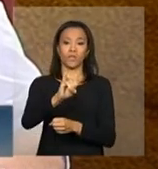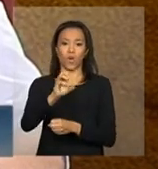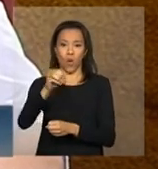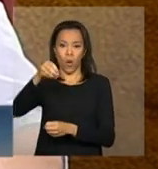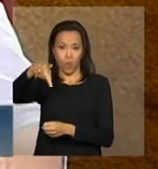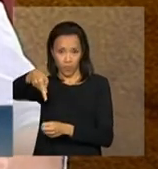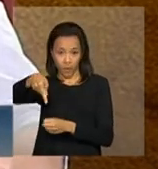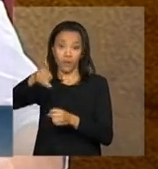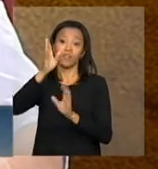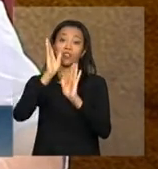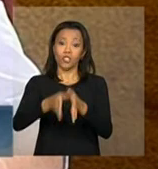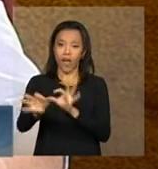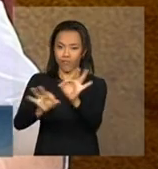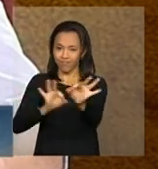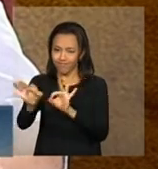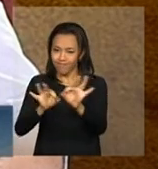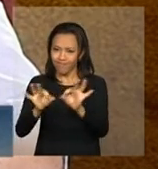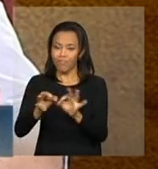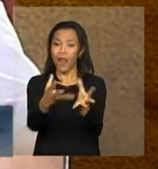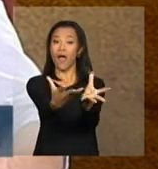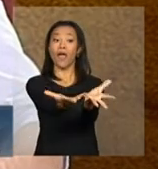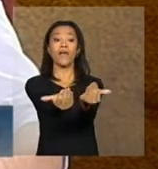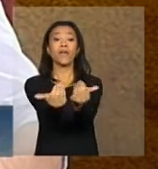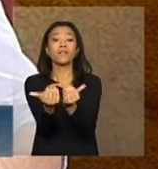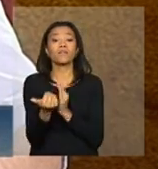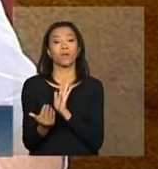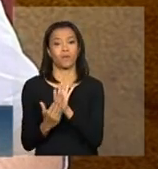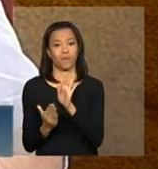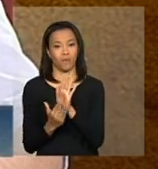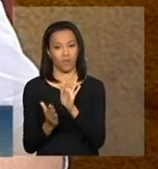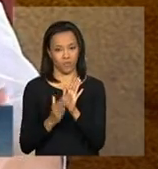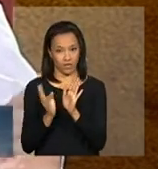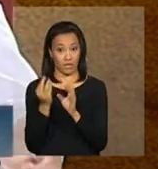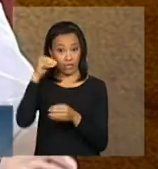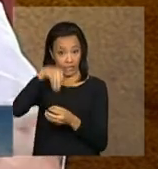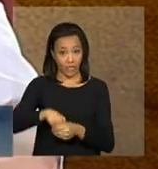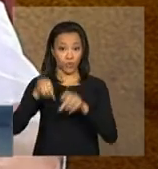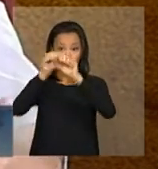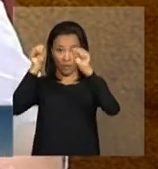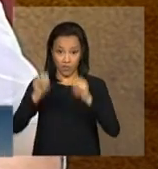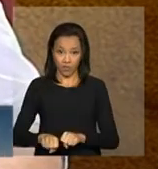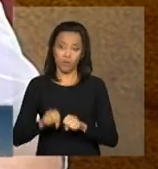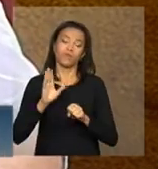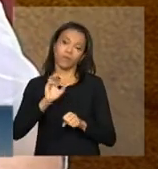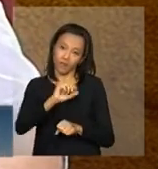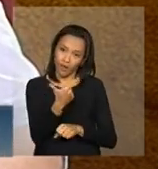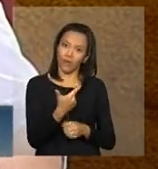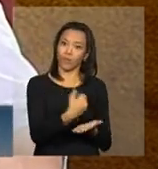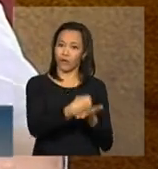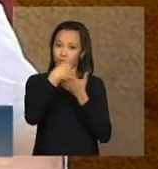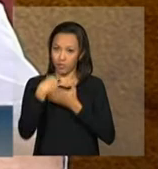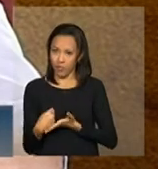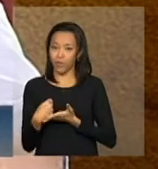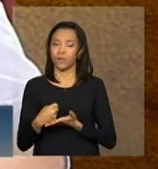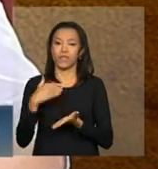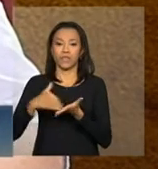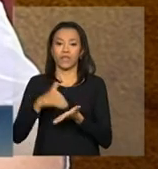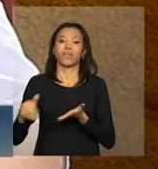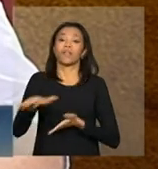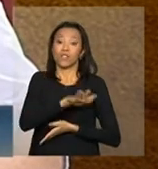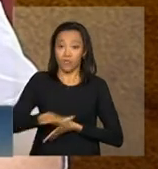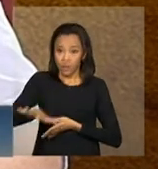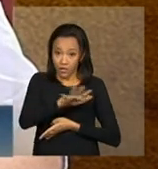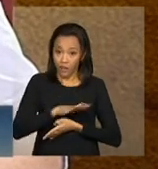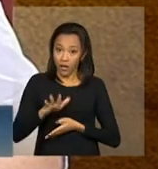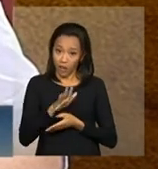preparado, inclusive, para receber essas propostas. Recebemos já via sistema, né, com a colaboração, lógico, da Secretaria-Geral na